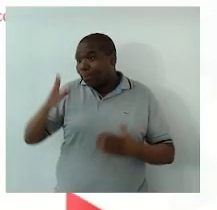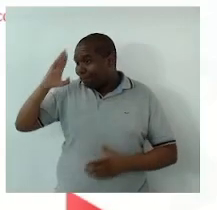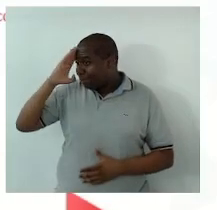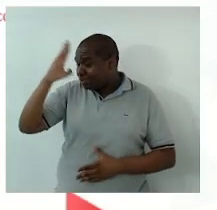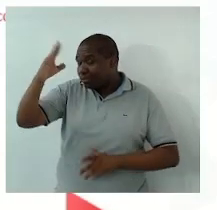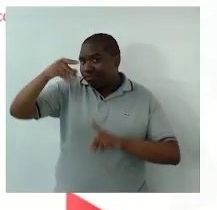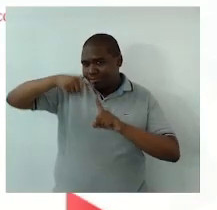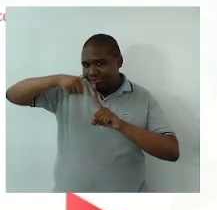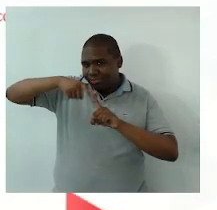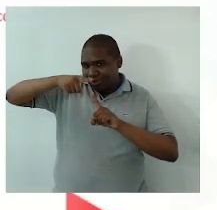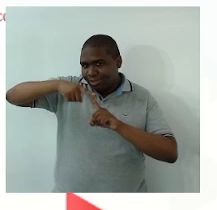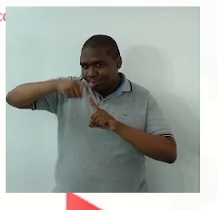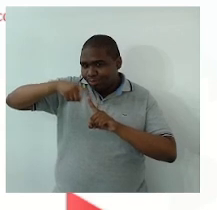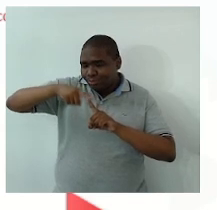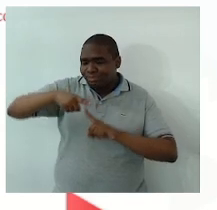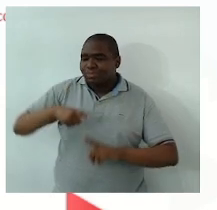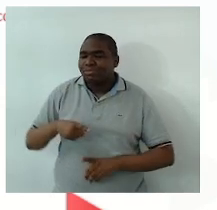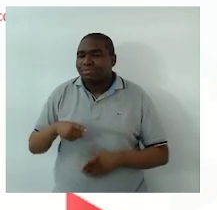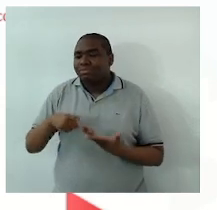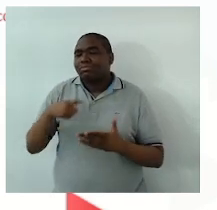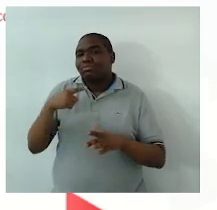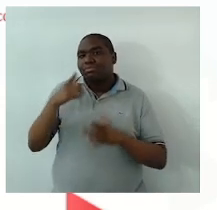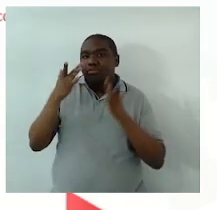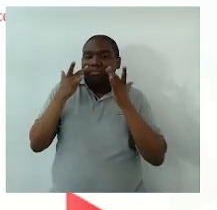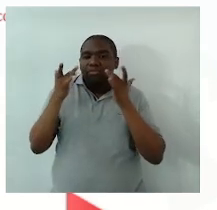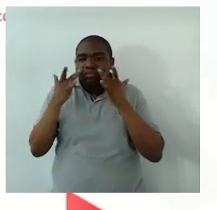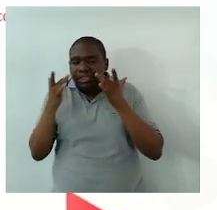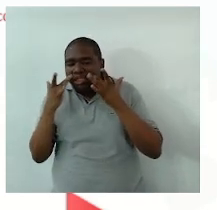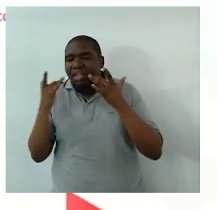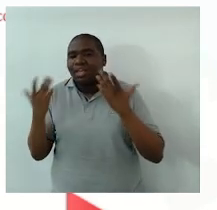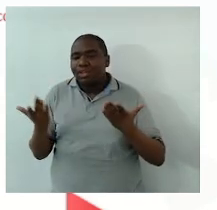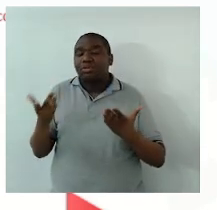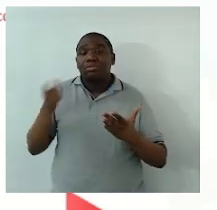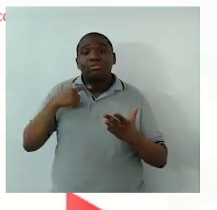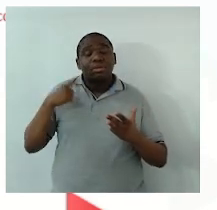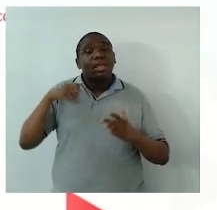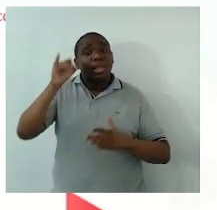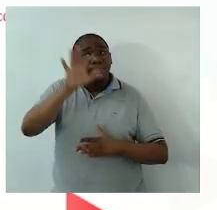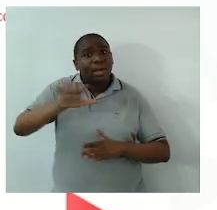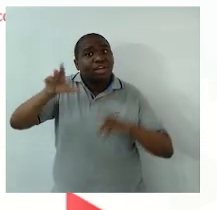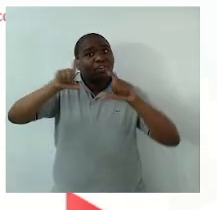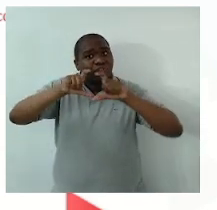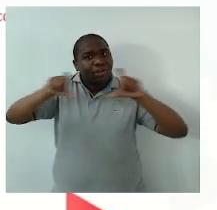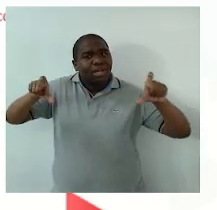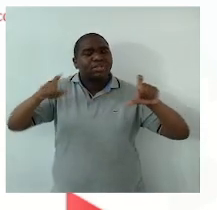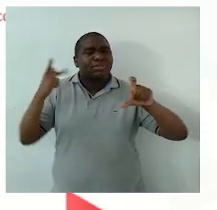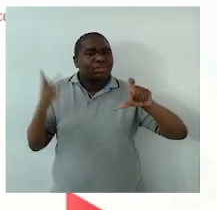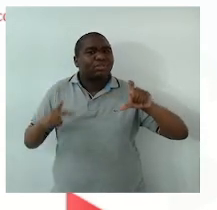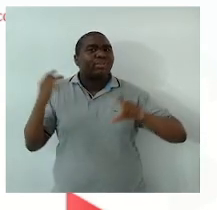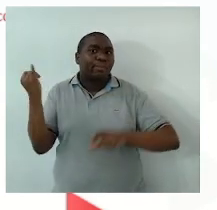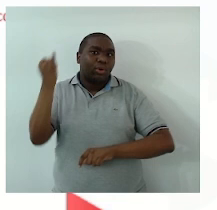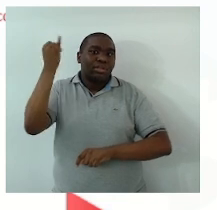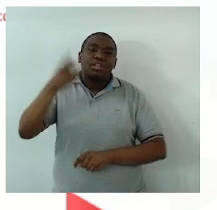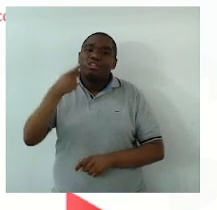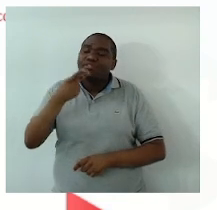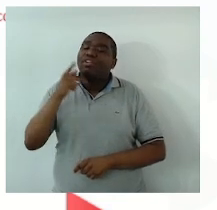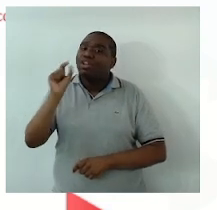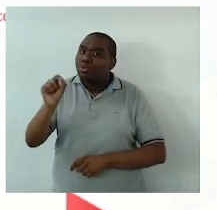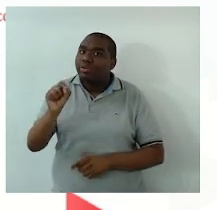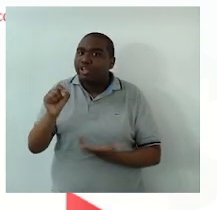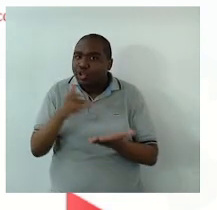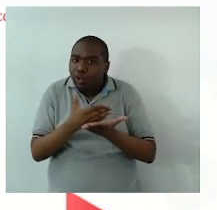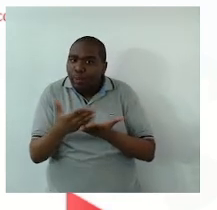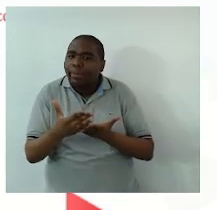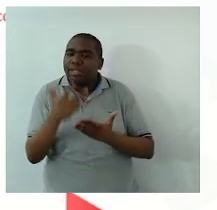Shakespeare. Eu trouxe essa imagem assim porque é uma frase importante dele, né? Que ele fala: a tragédia